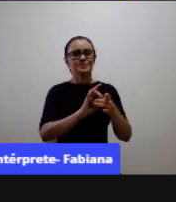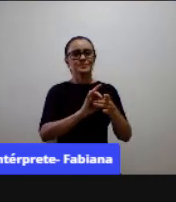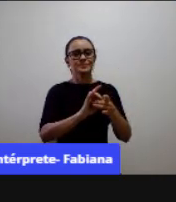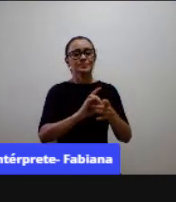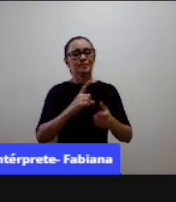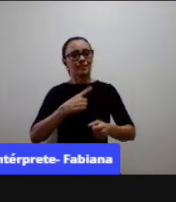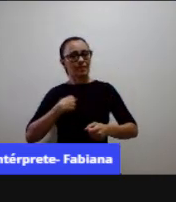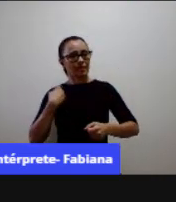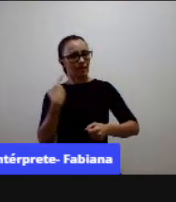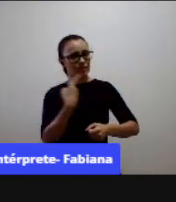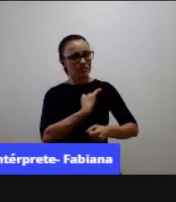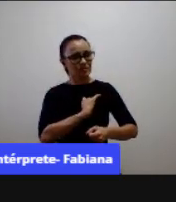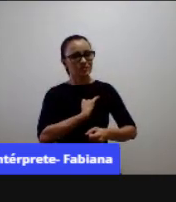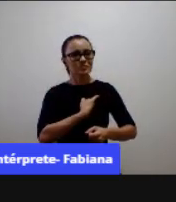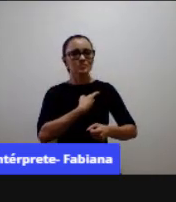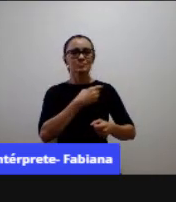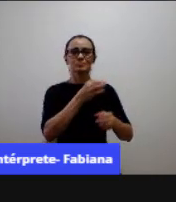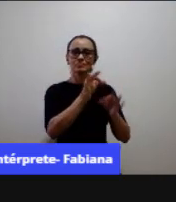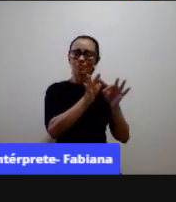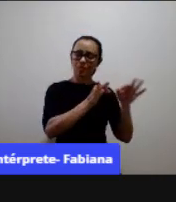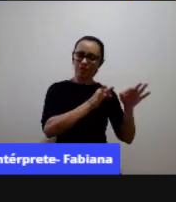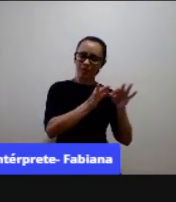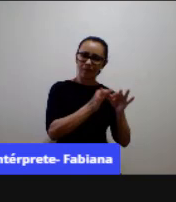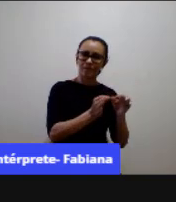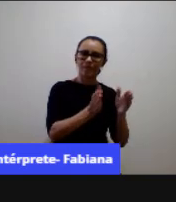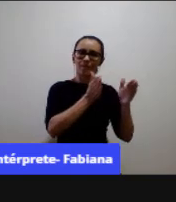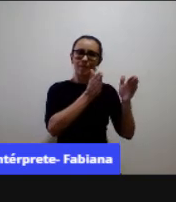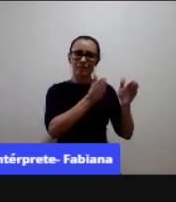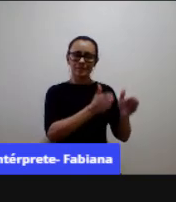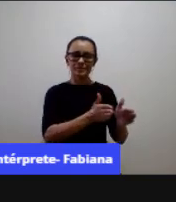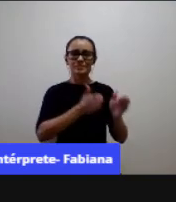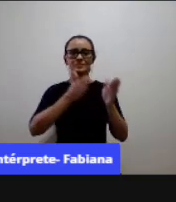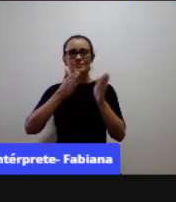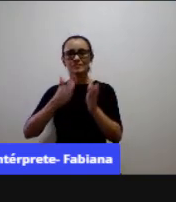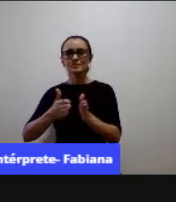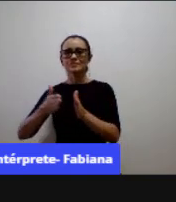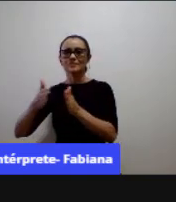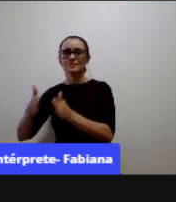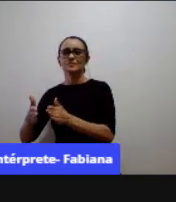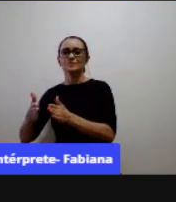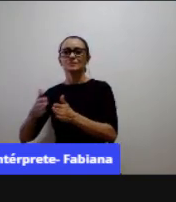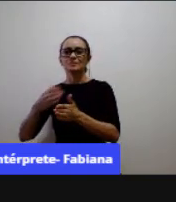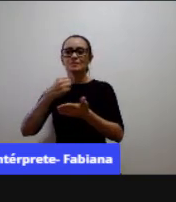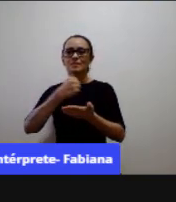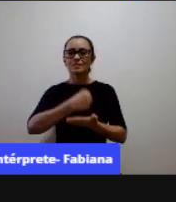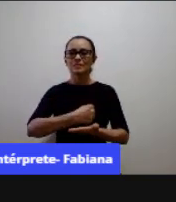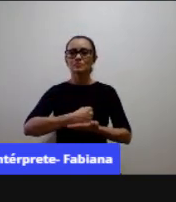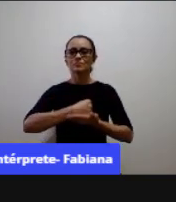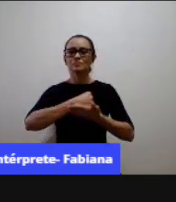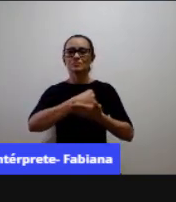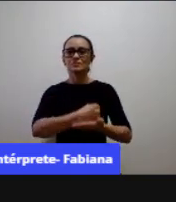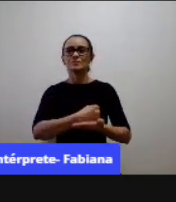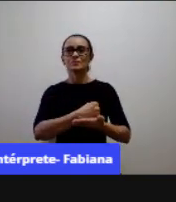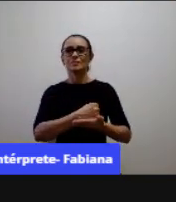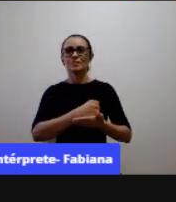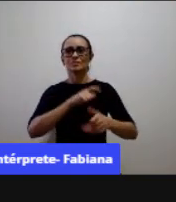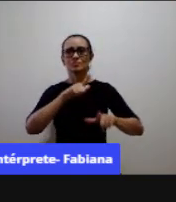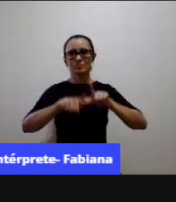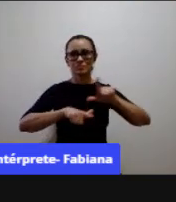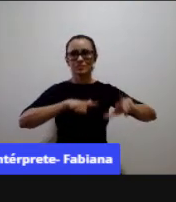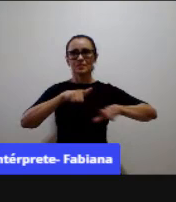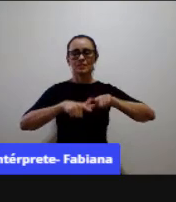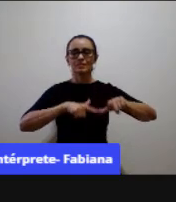dividimos, fragmentamos, para facilitar o trabalho, mas tudo isso, todos